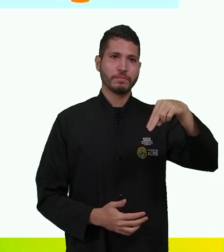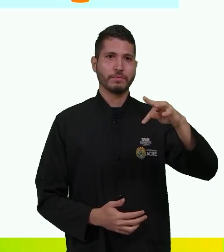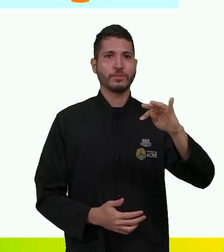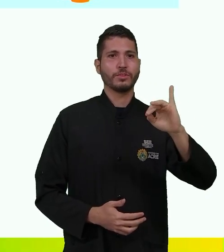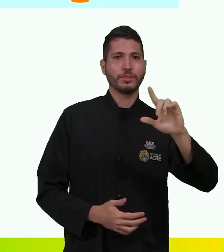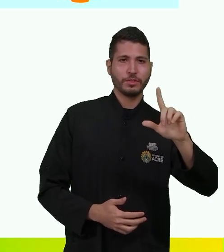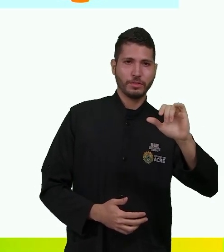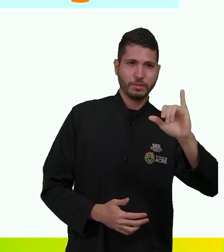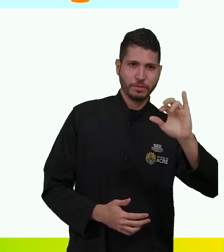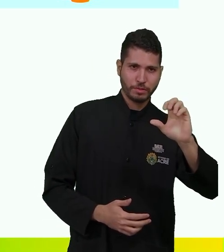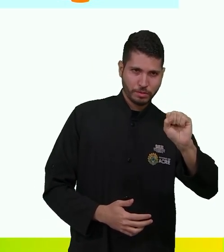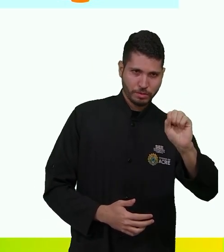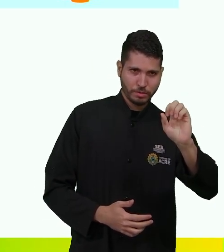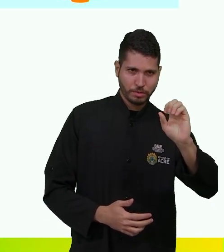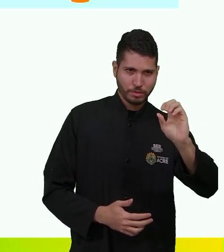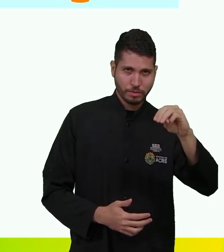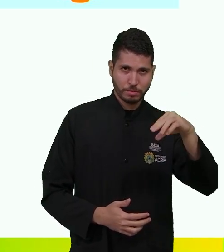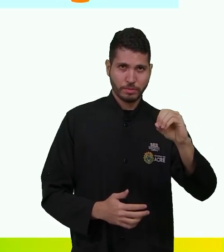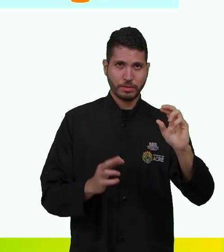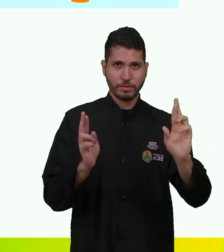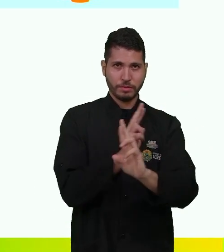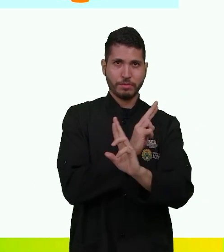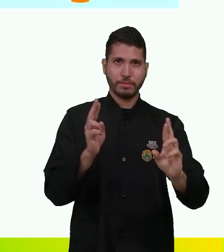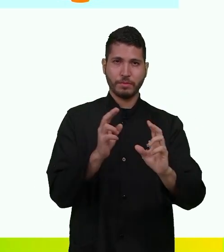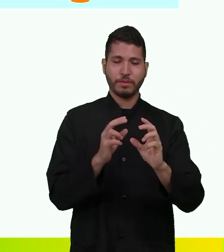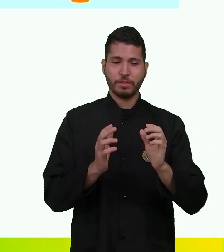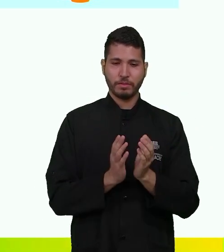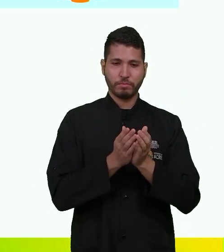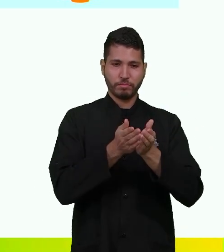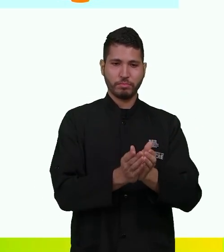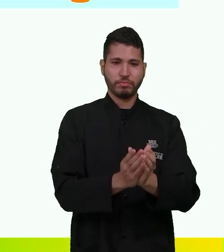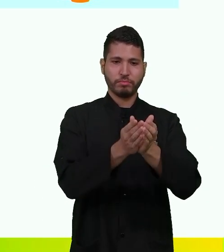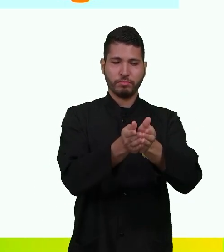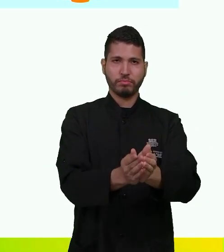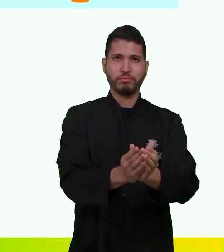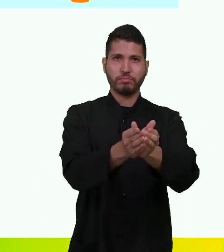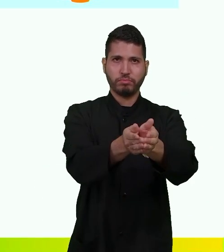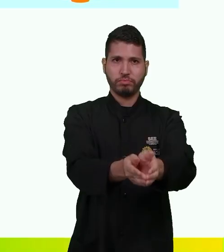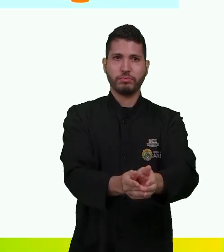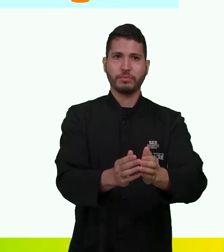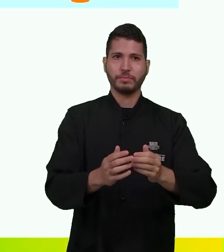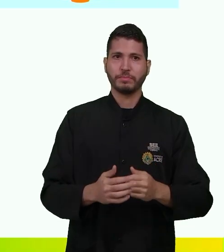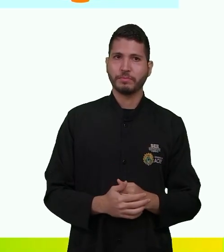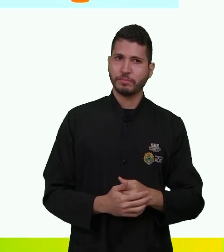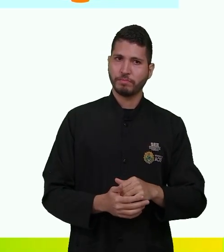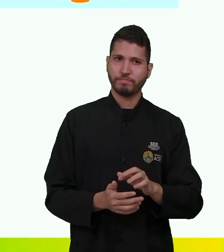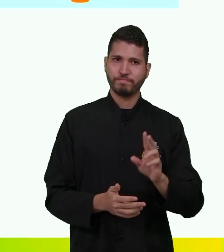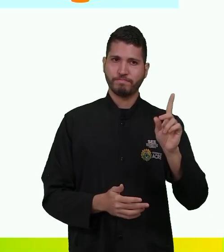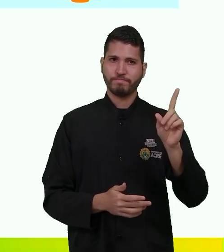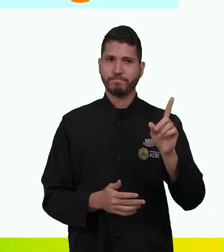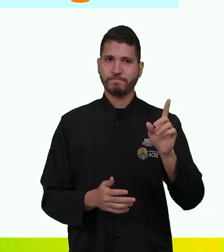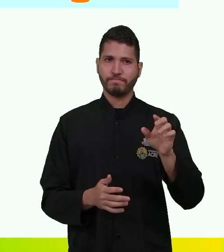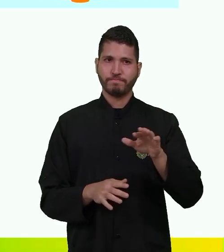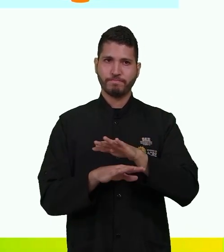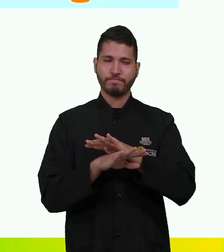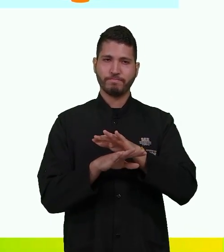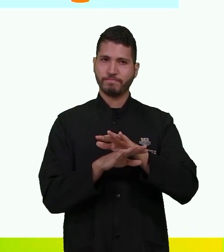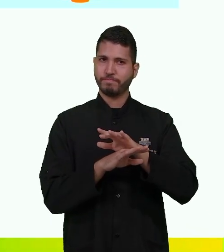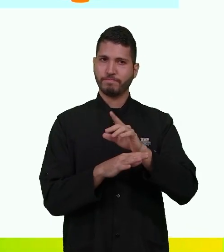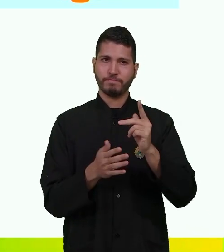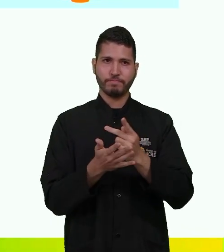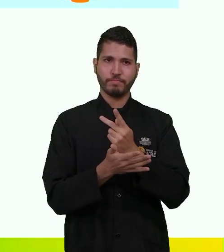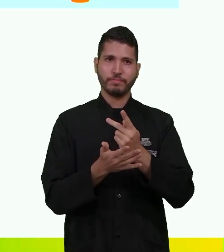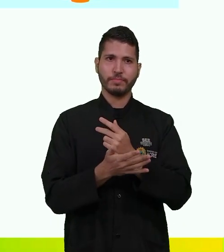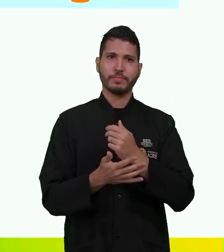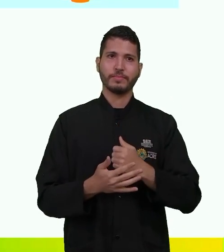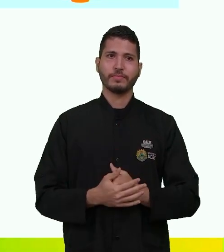navegações. Keynesianismo nós nem citamos. É a história dos Estados Unidos aqui. Então a gente já elimina a letra E e letra